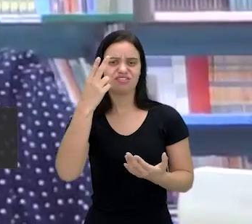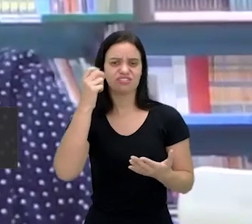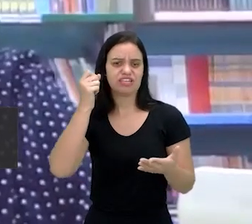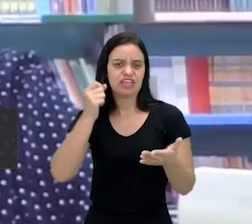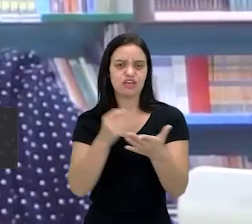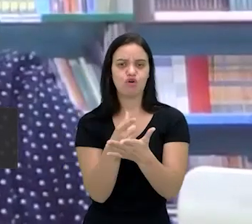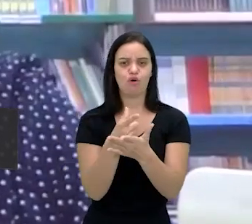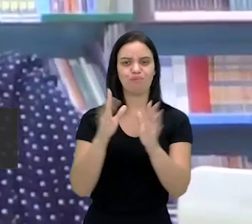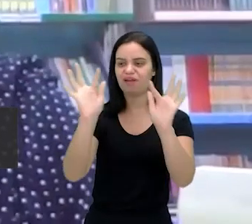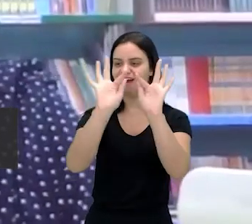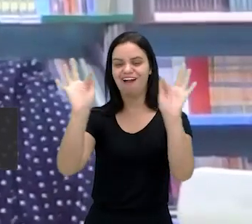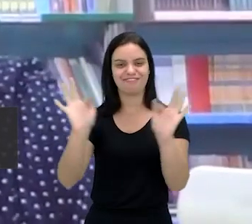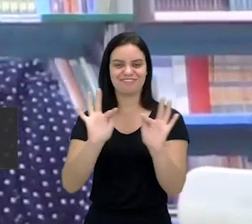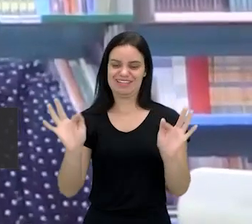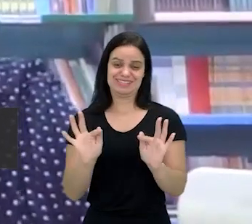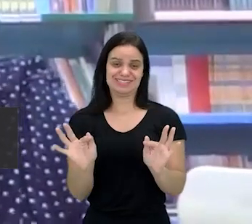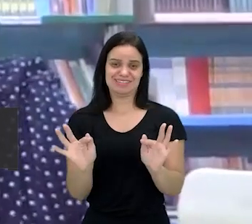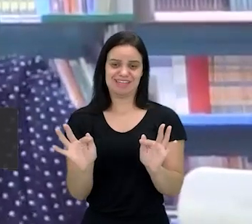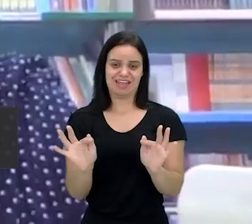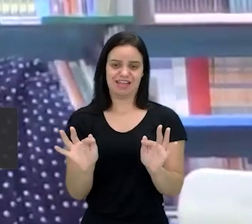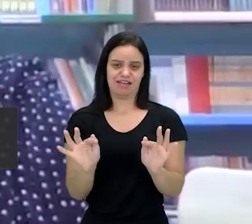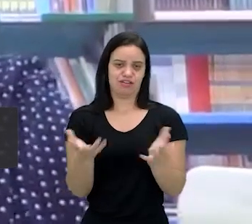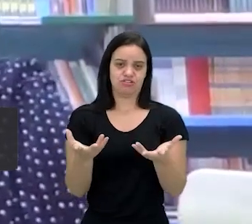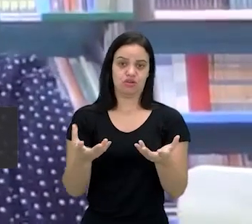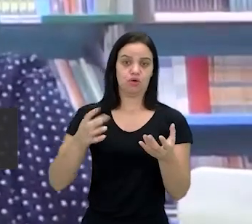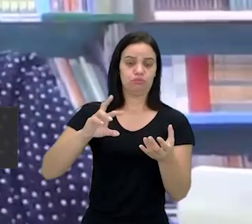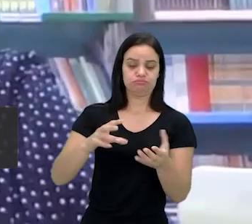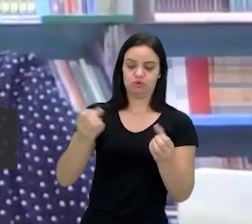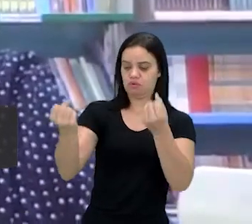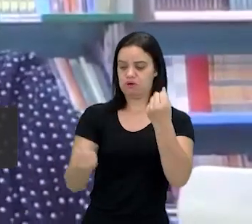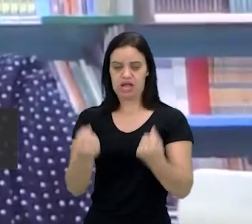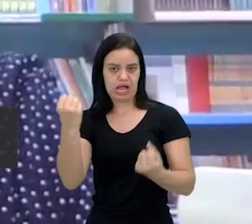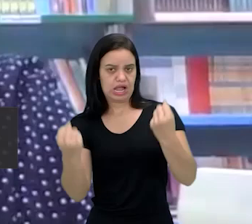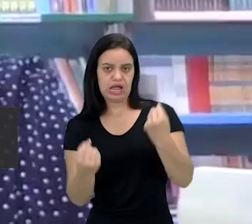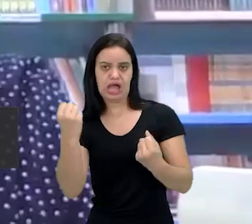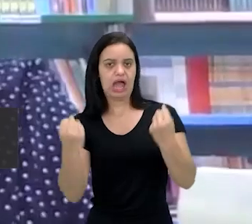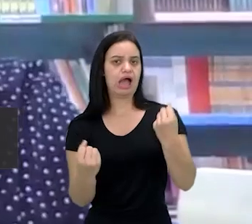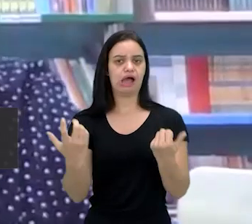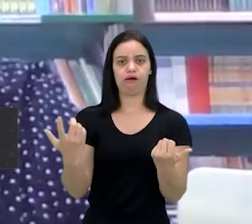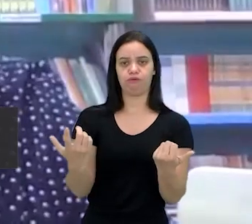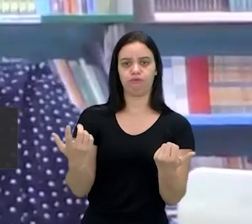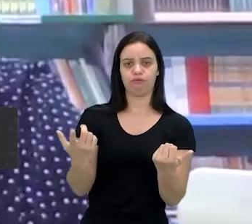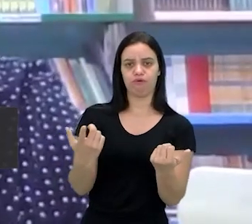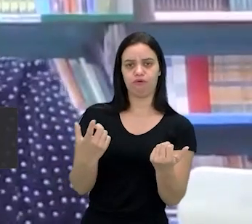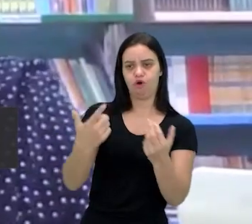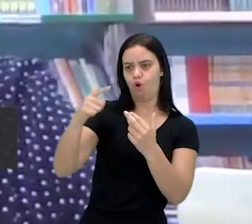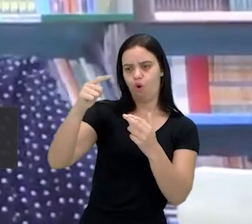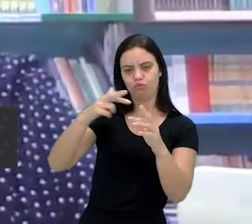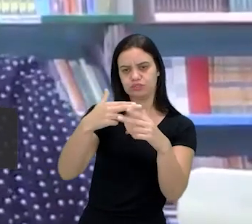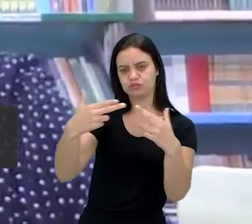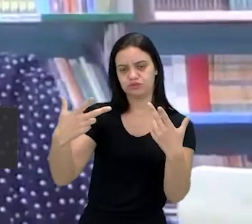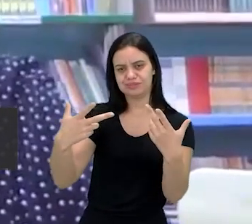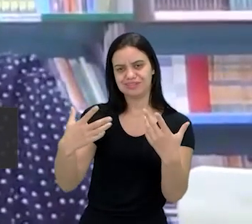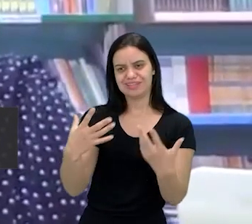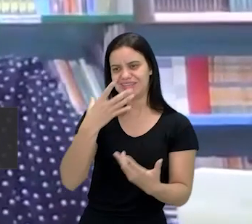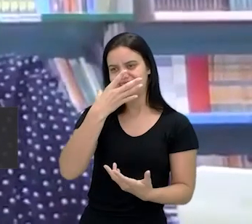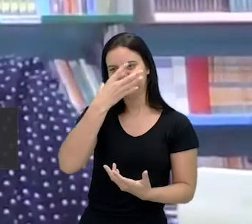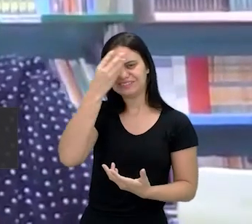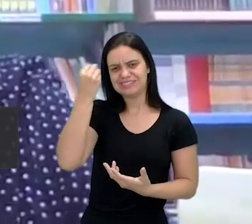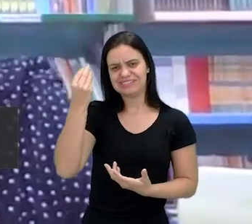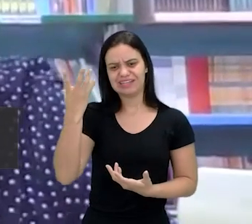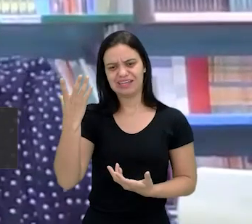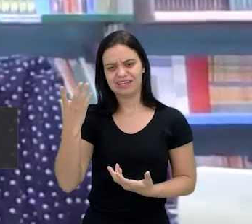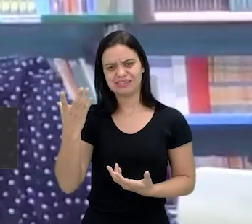a felicidade através de um carro, através de um bem material, e esquecem da